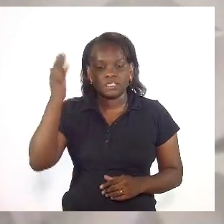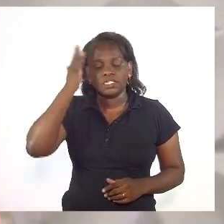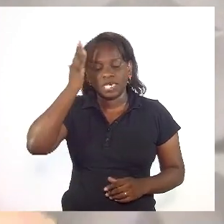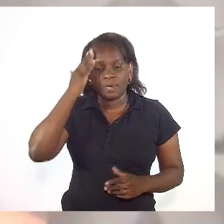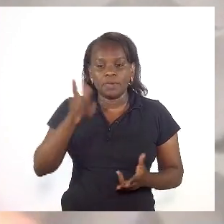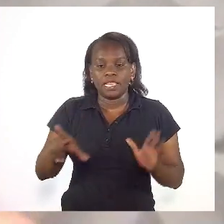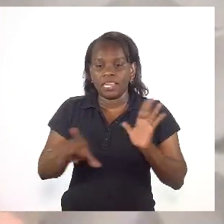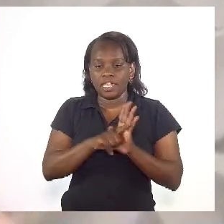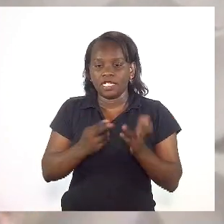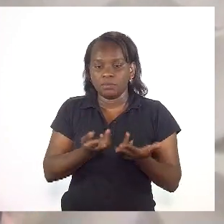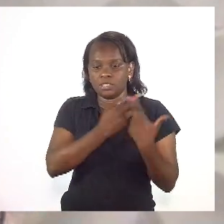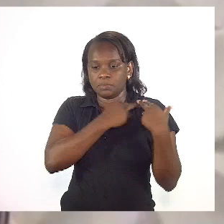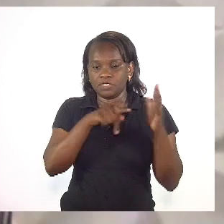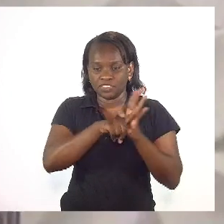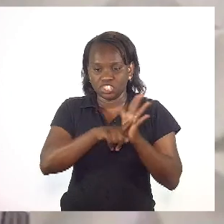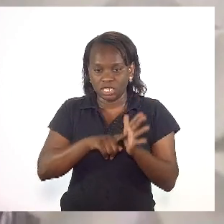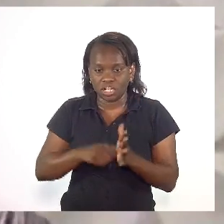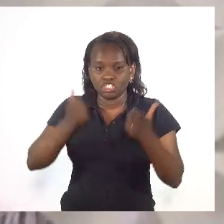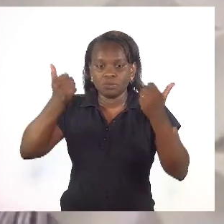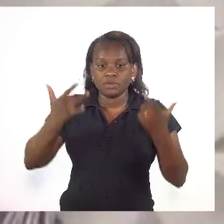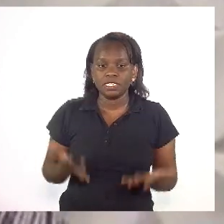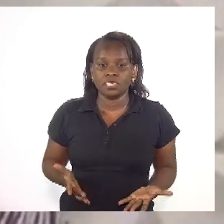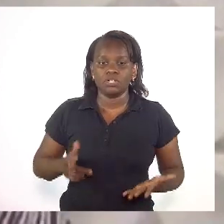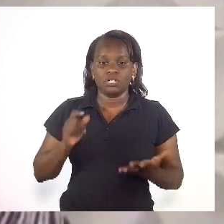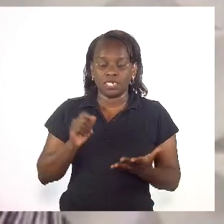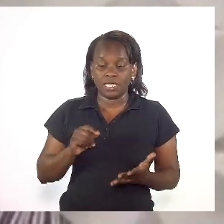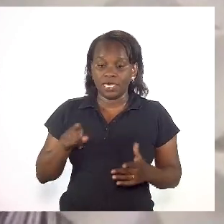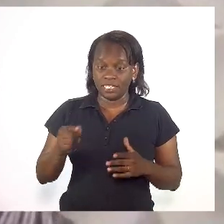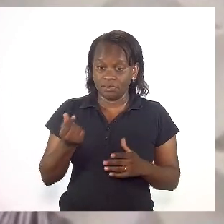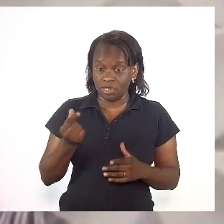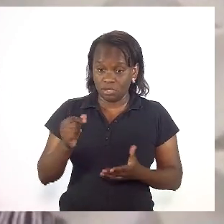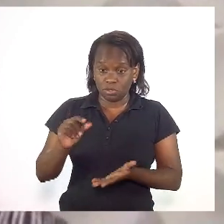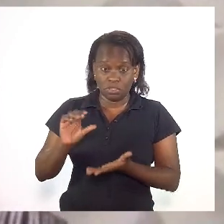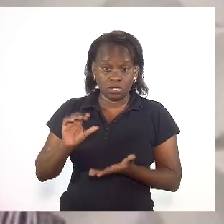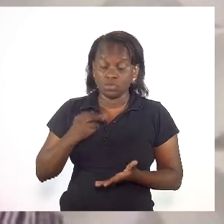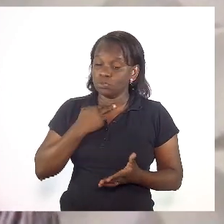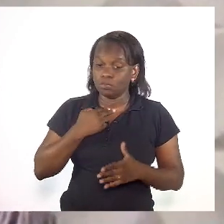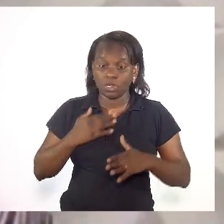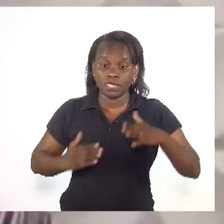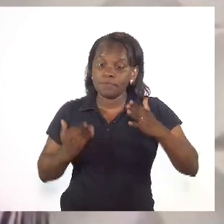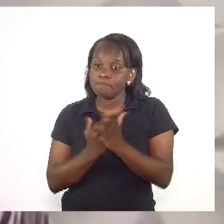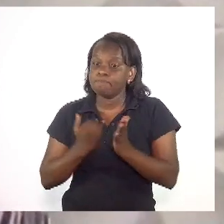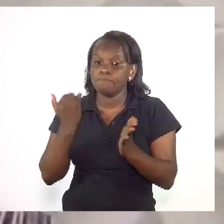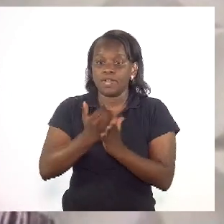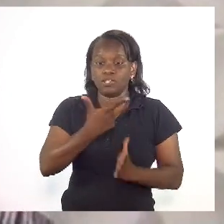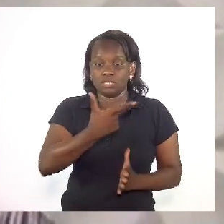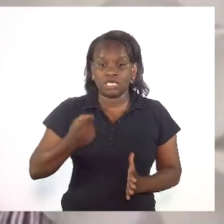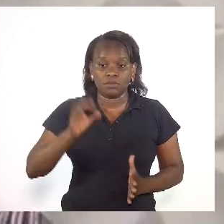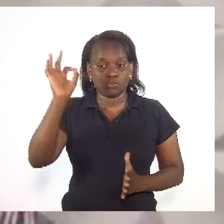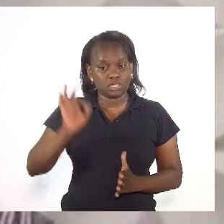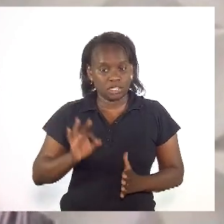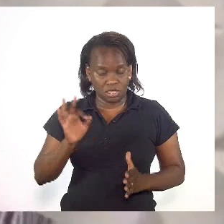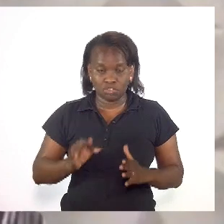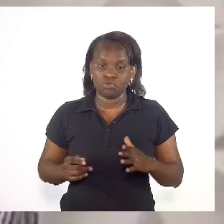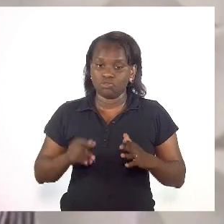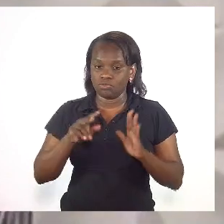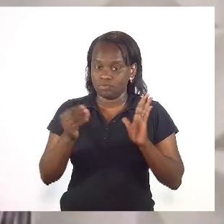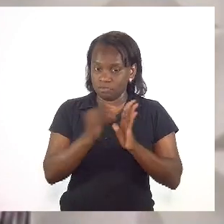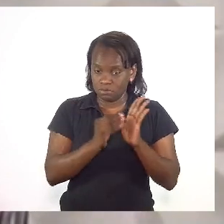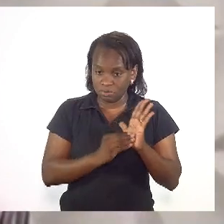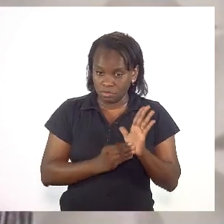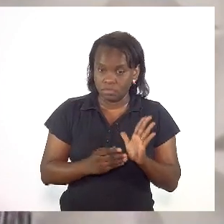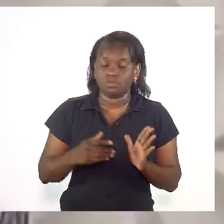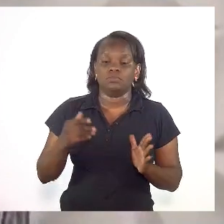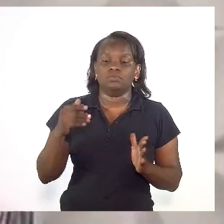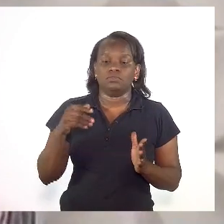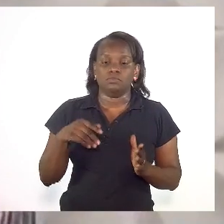de Responsabilidade Fiscal fala que esse valor não pode ultrapassar 200% do valor da receita corrente